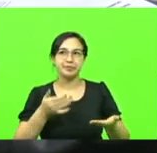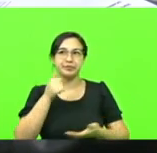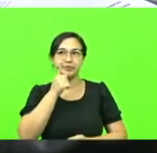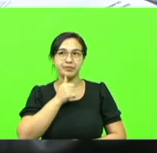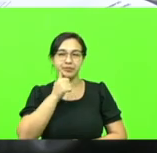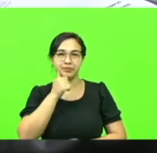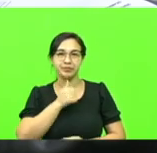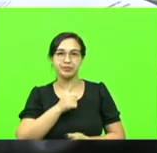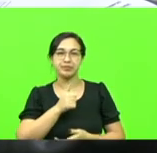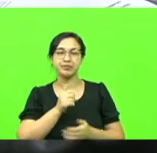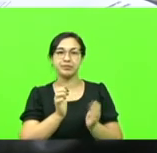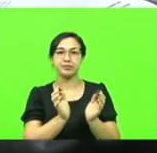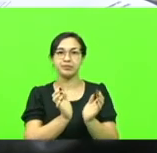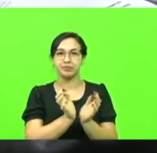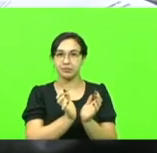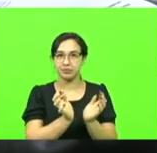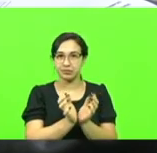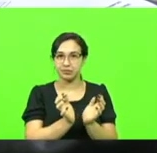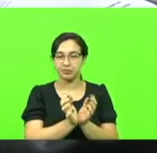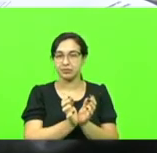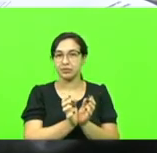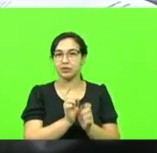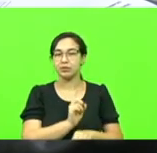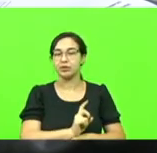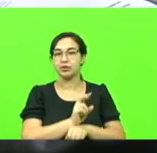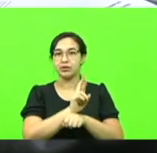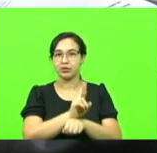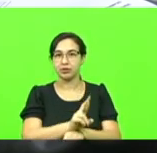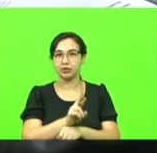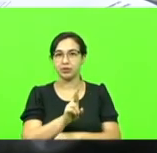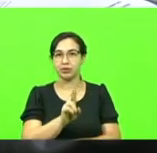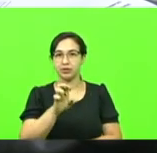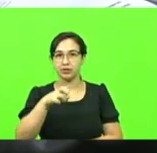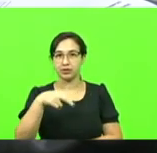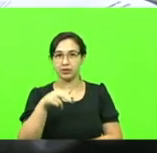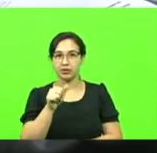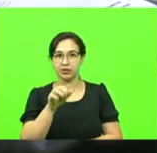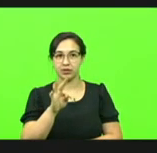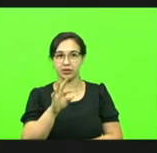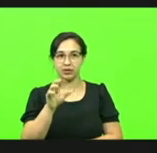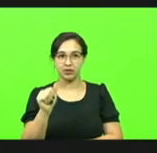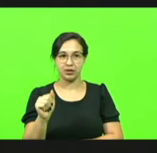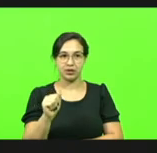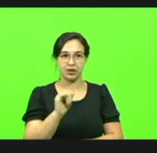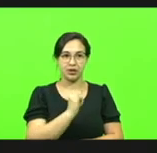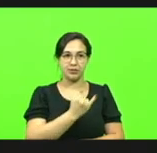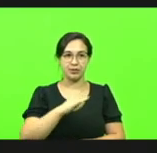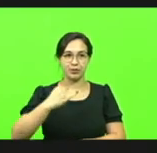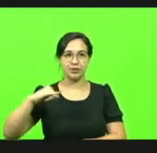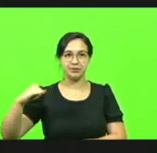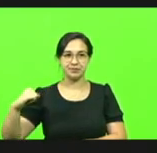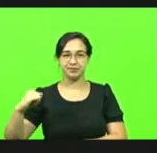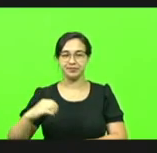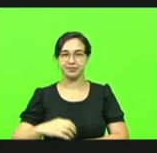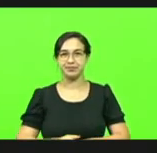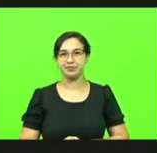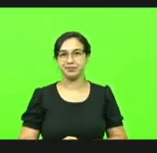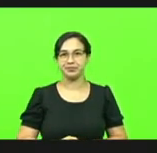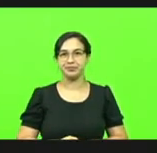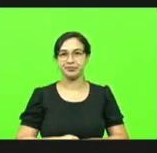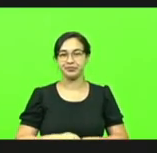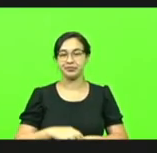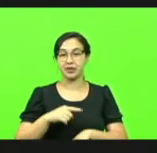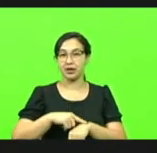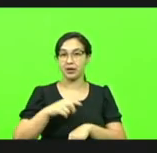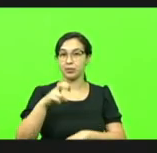Imbituba, diretora Renata Domingos Nunes Francisco. Lembrando que você tem 5 a 7